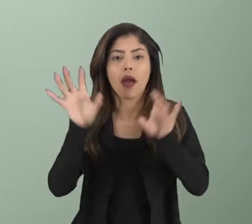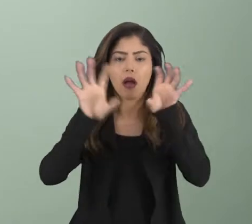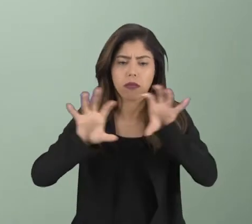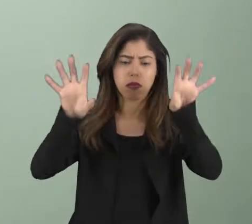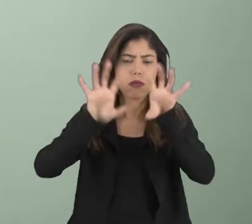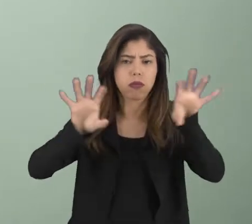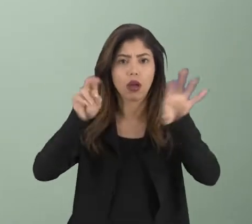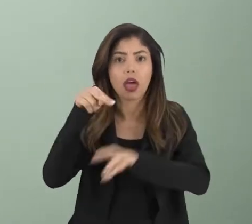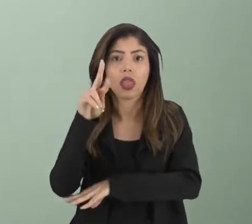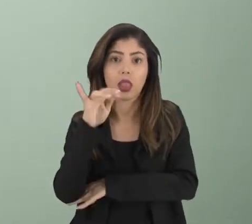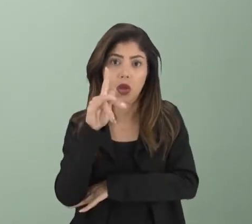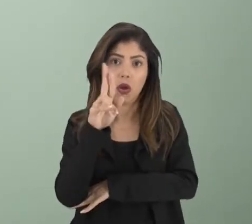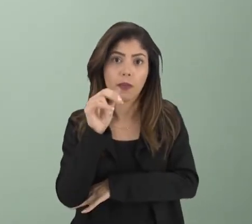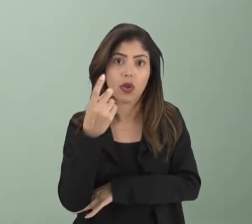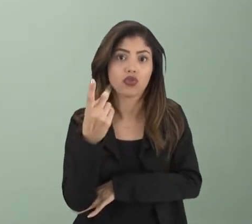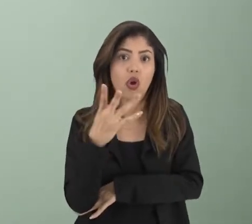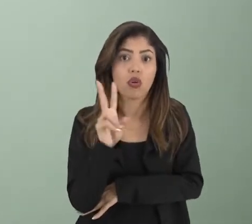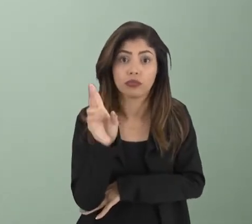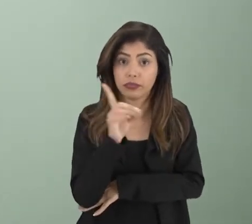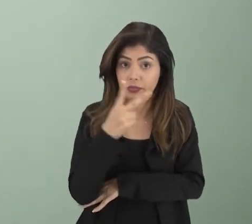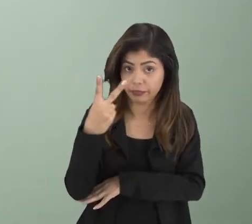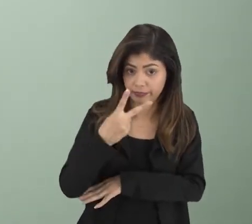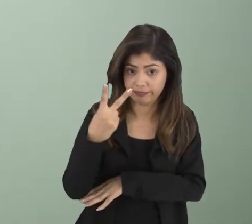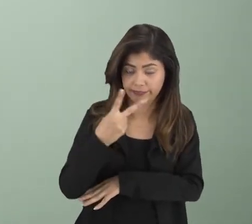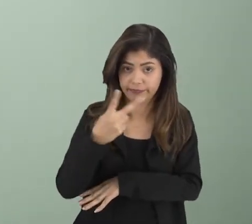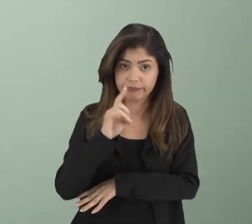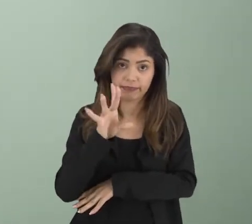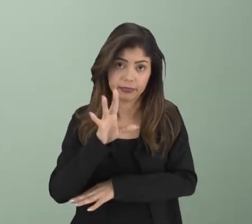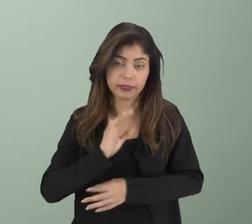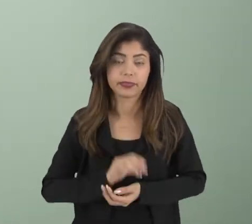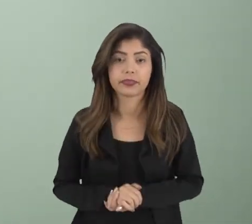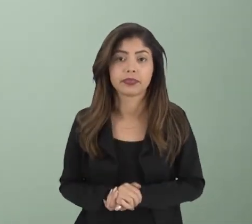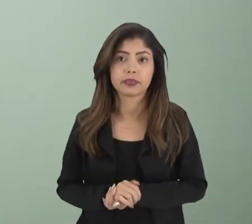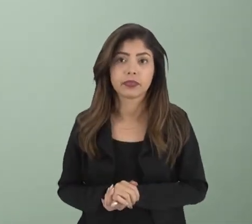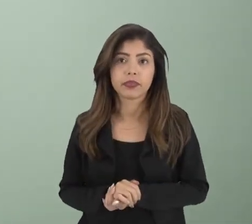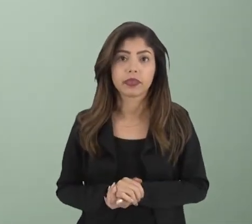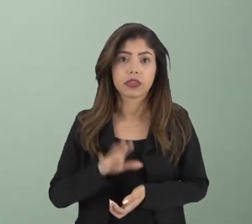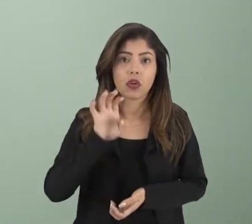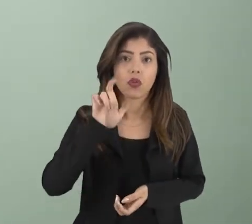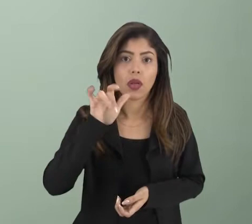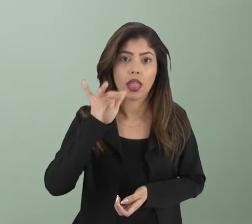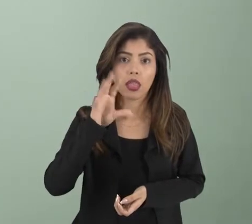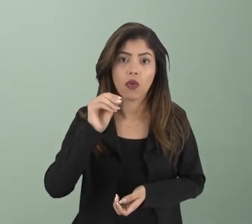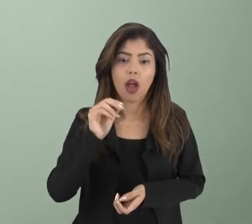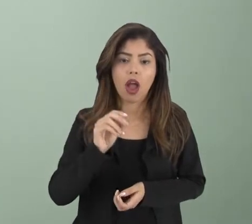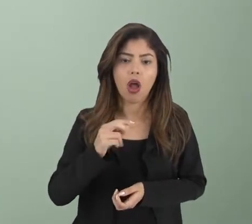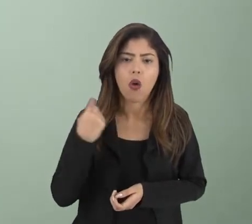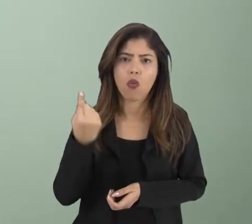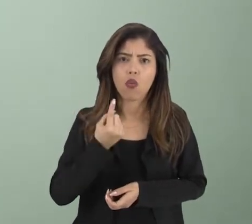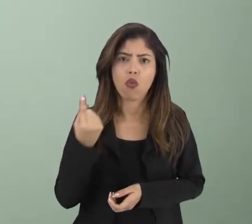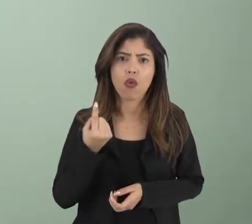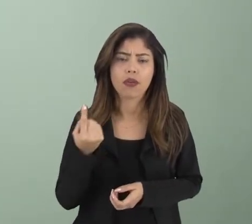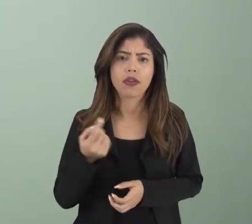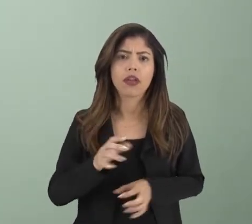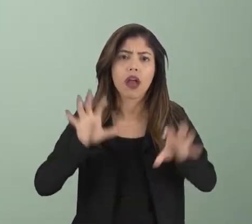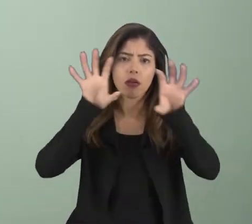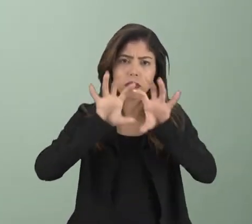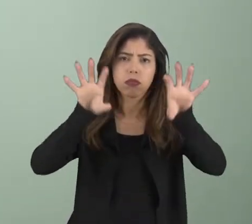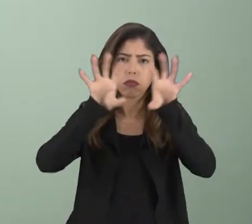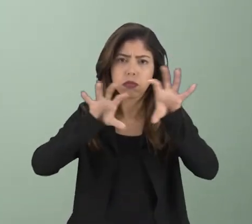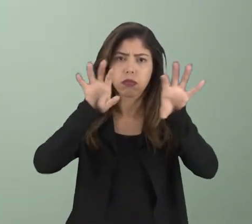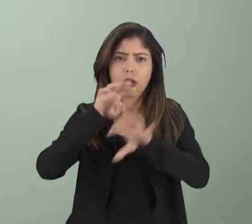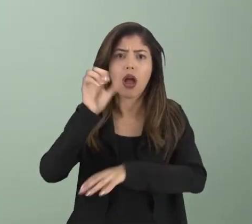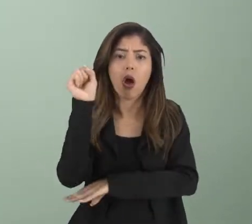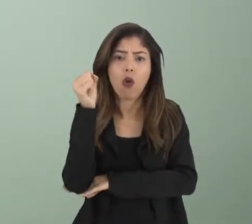nobre e o hélio tem apenas 2 elétrons na sua camada de valência. Então o hélio é o único gás nobre que não apresenta